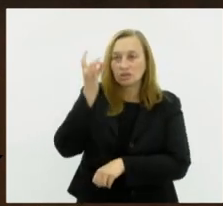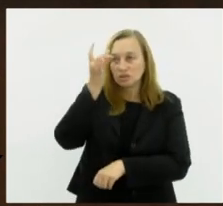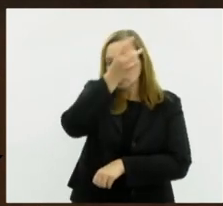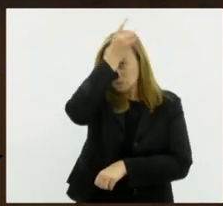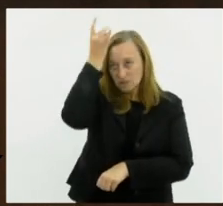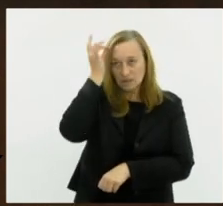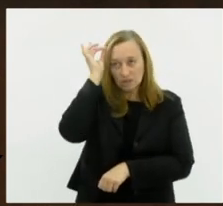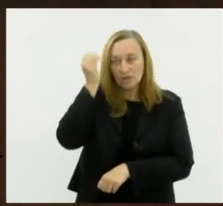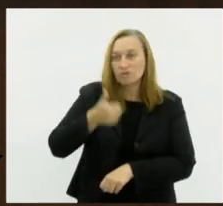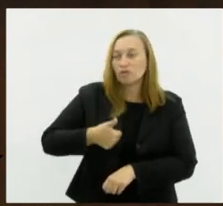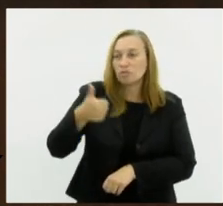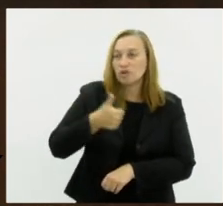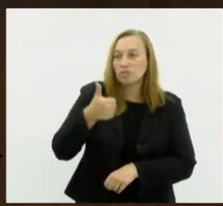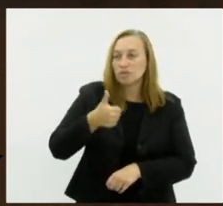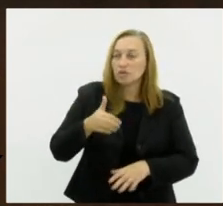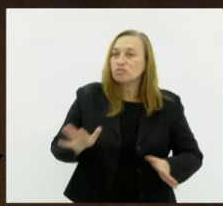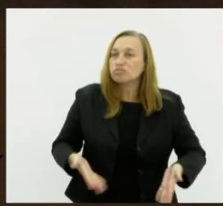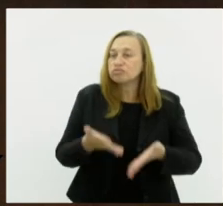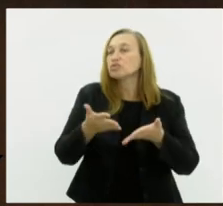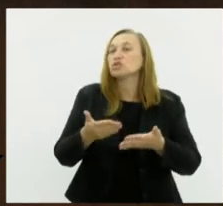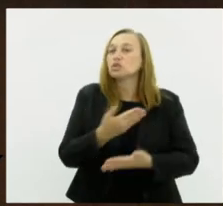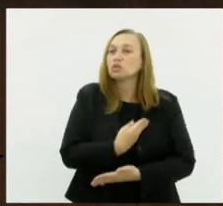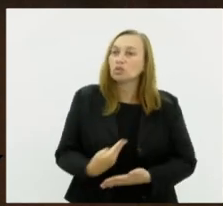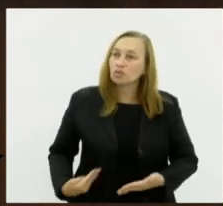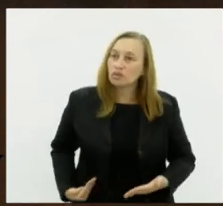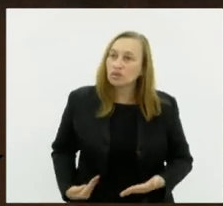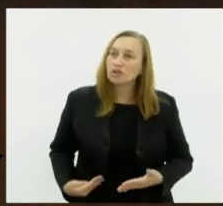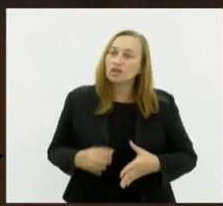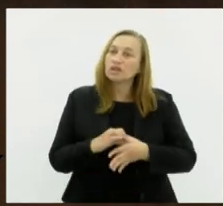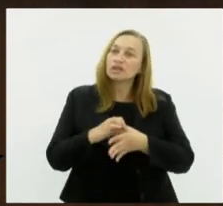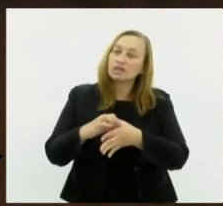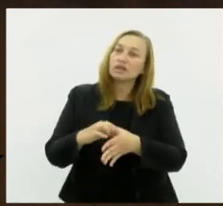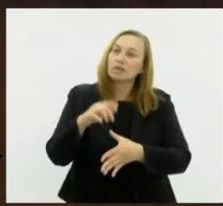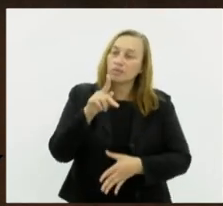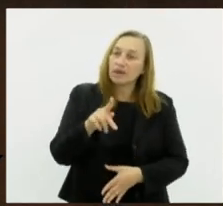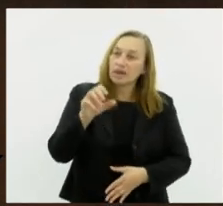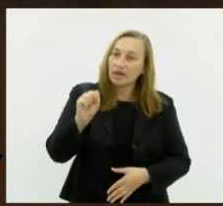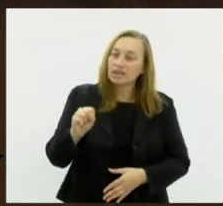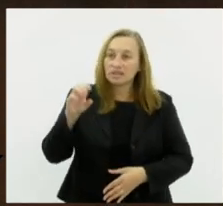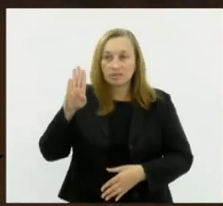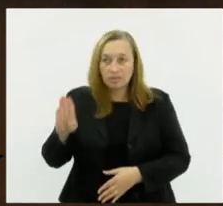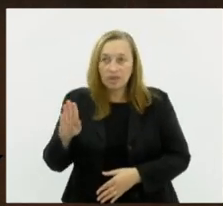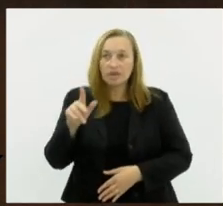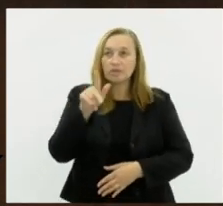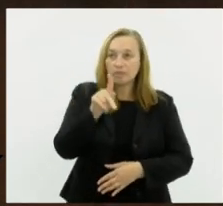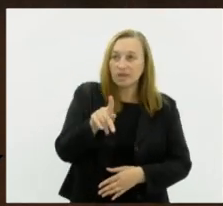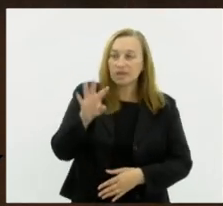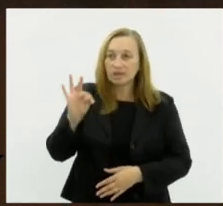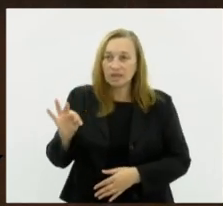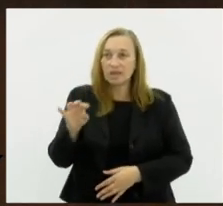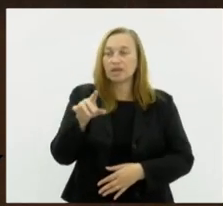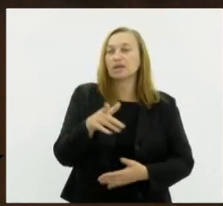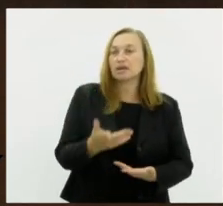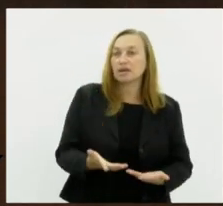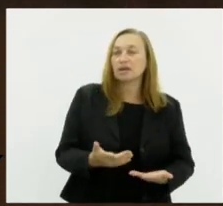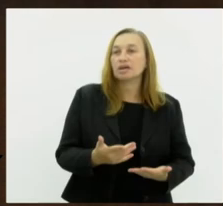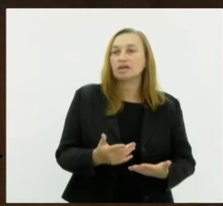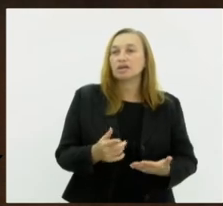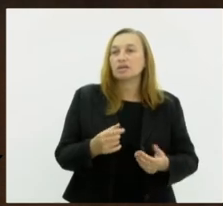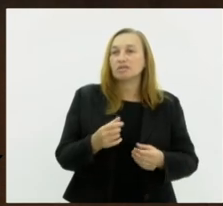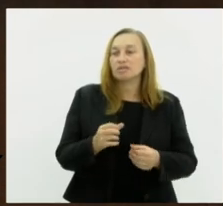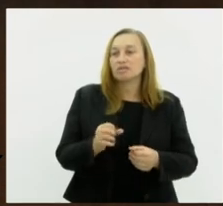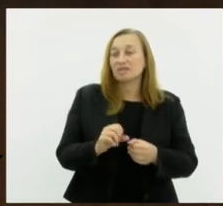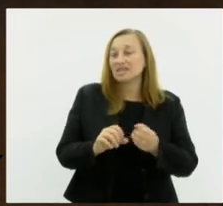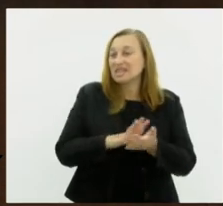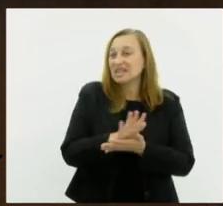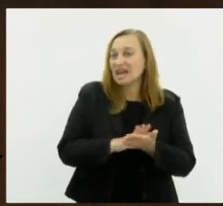primeiro esses incentivos fiscais em governos liderados pelo PSB, pelo PT, pelo PCdoB. Então, a gente não está fazendo nada diferente do